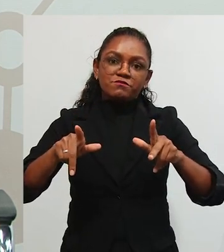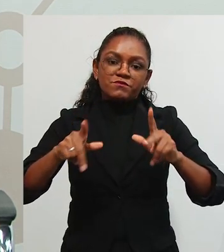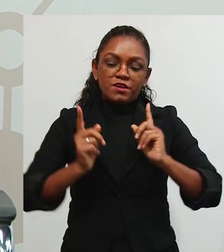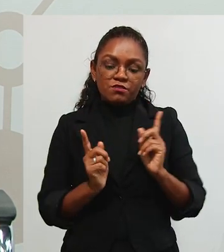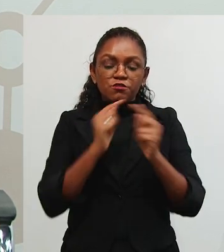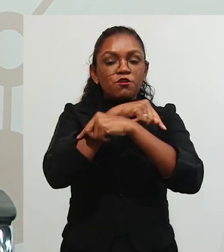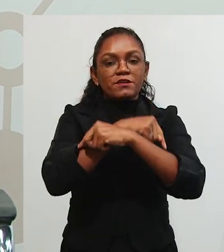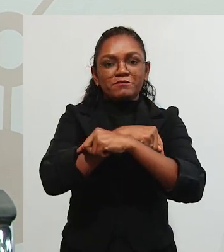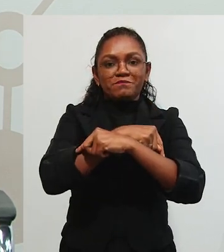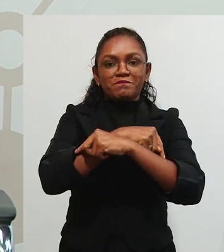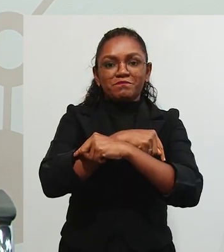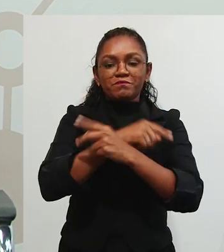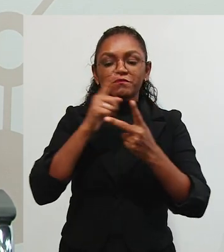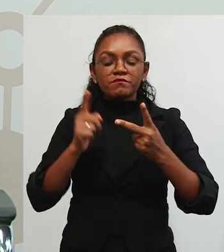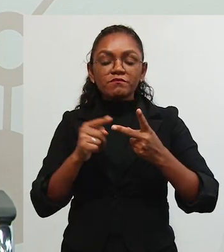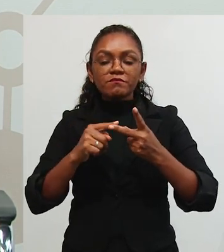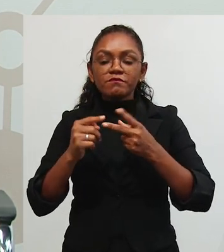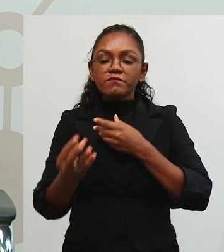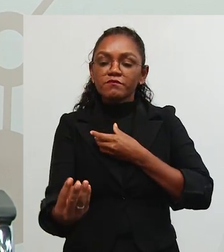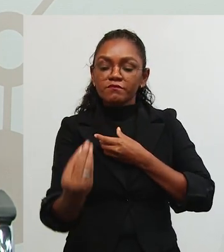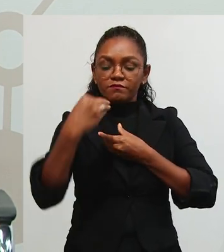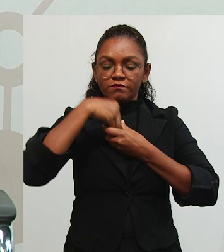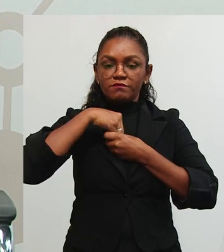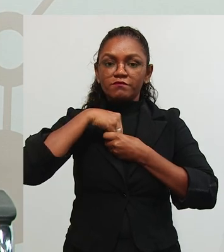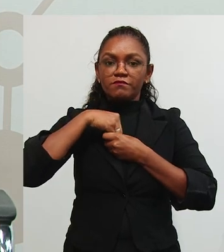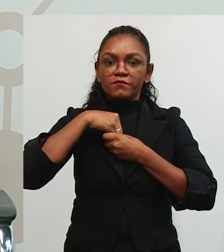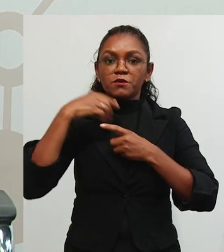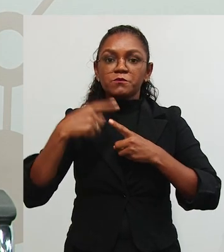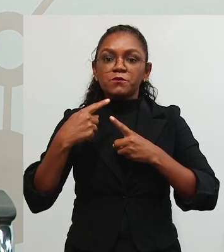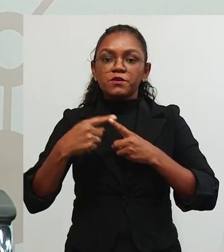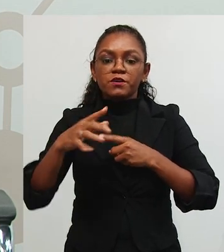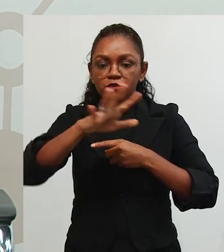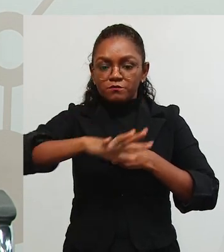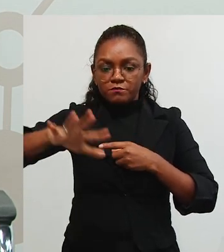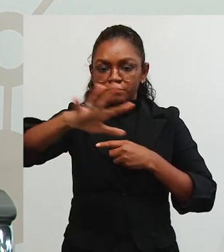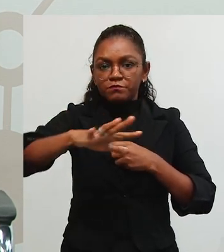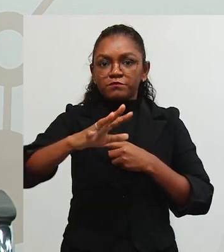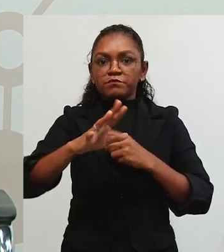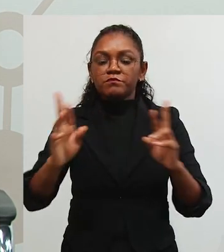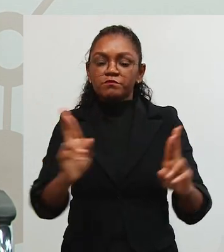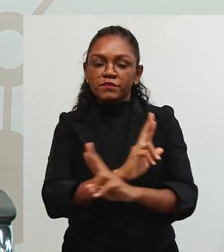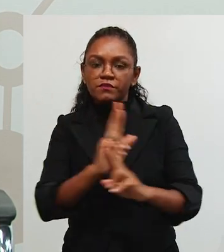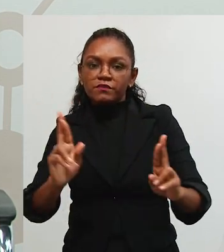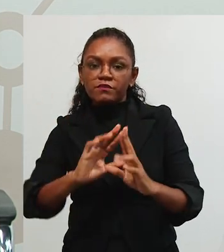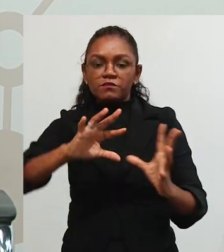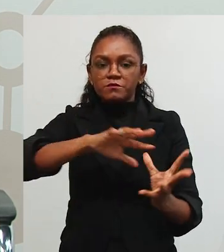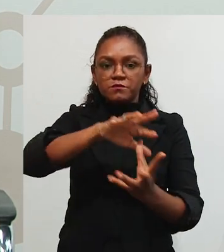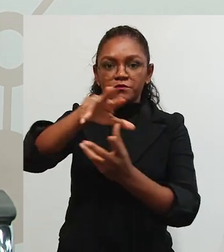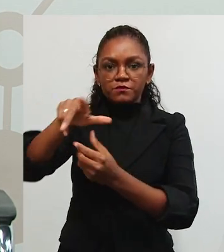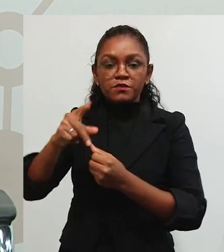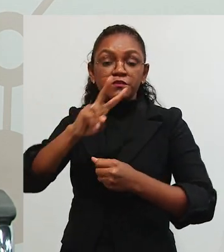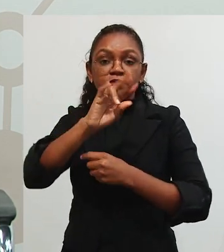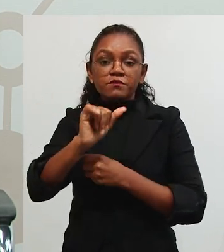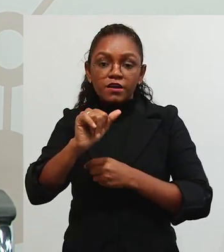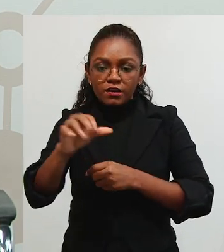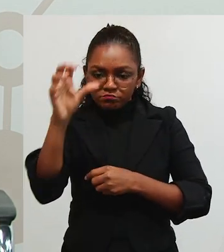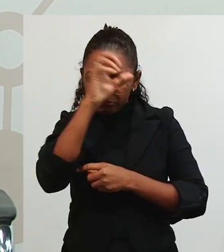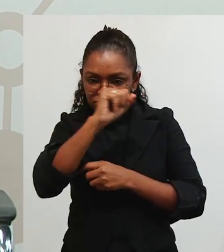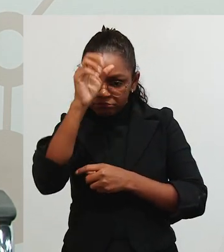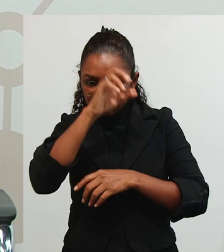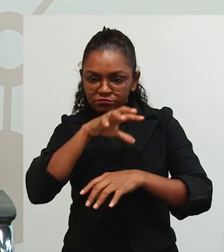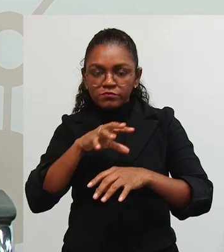mim, aqui já é o oposto. É de fora para dentro. Então, o mundo externo, o meio